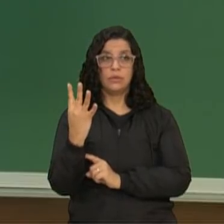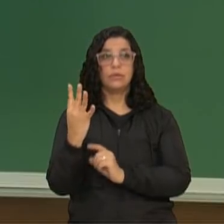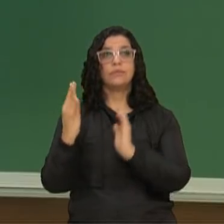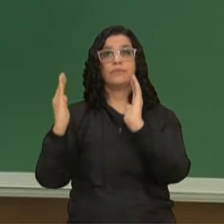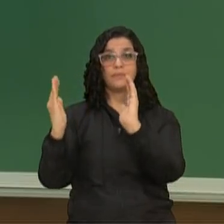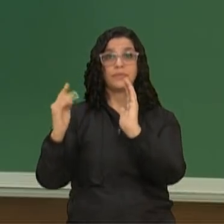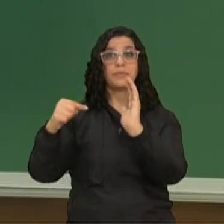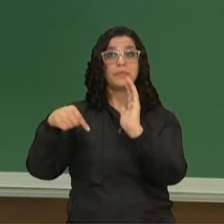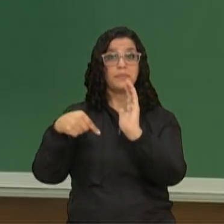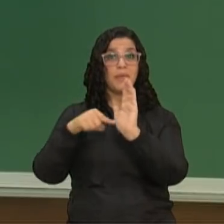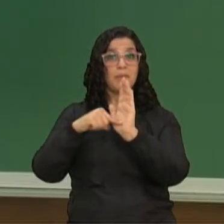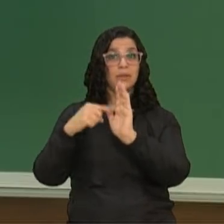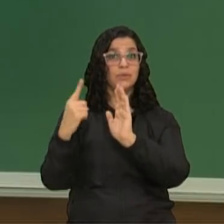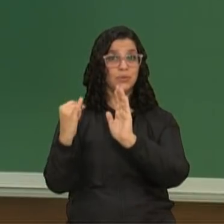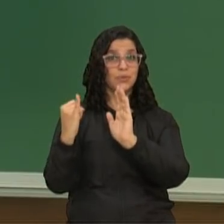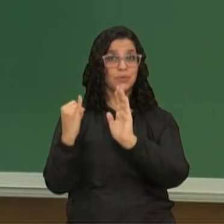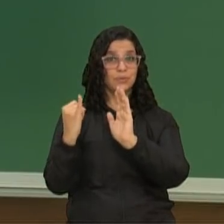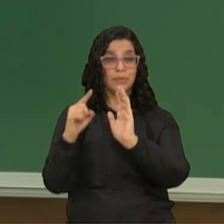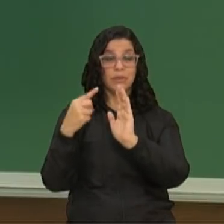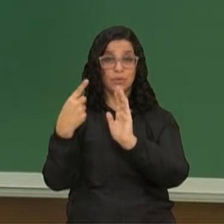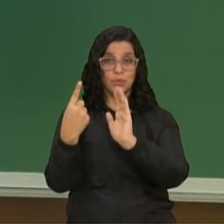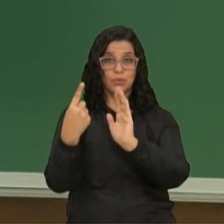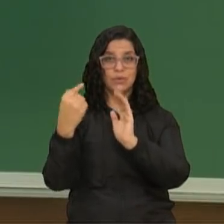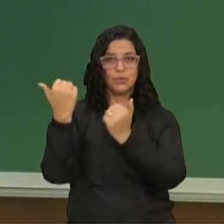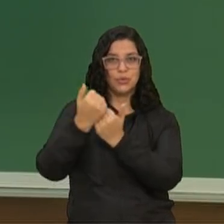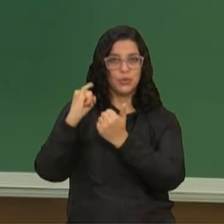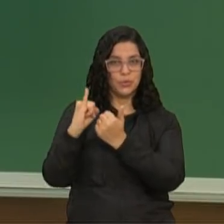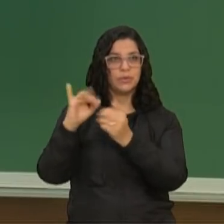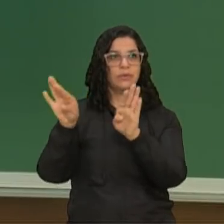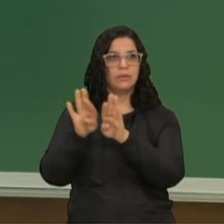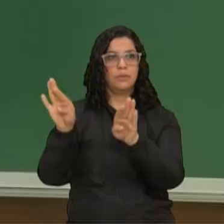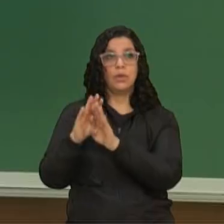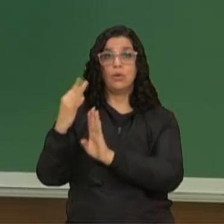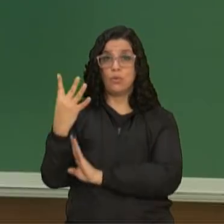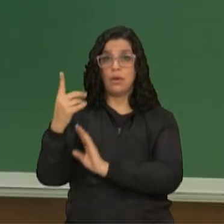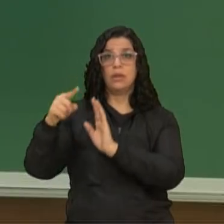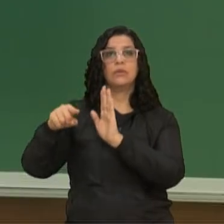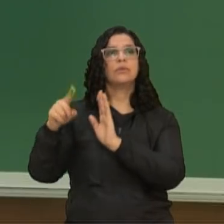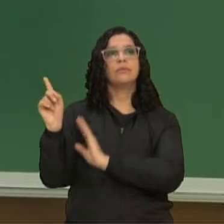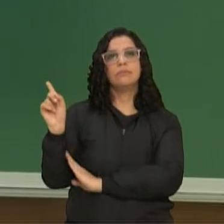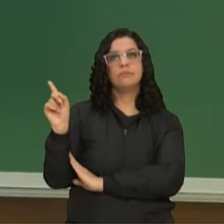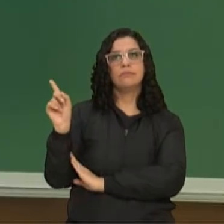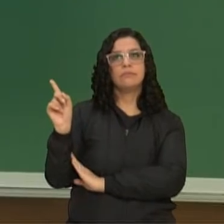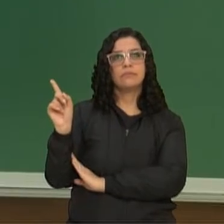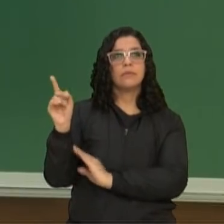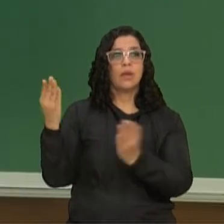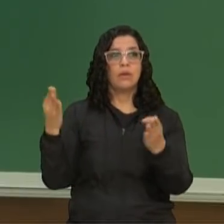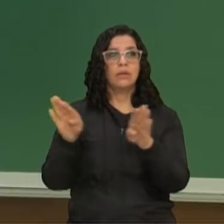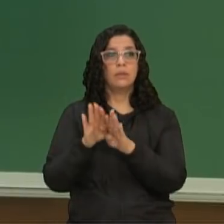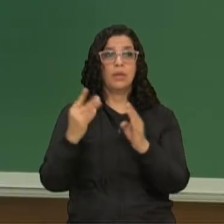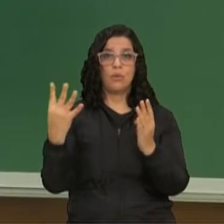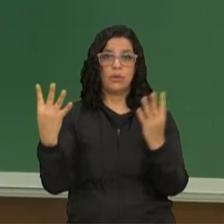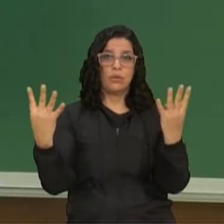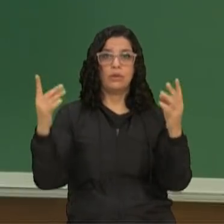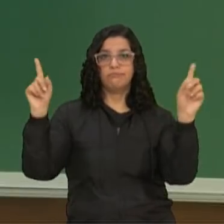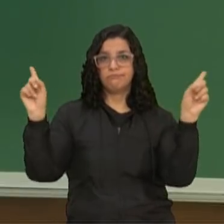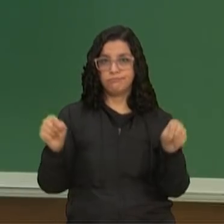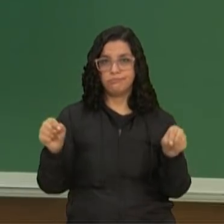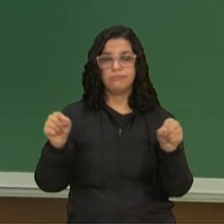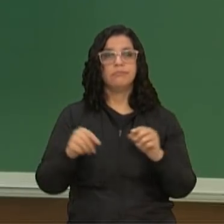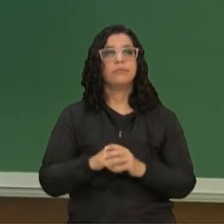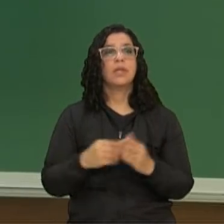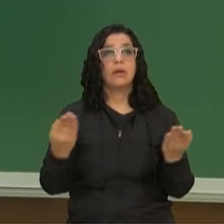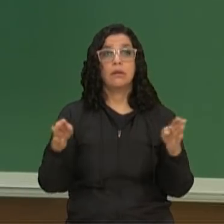ao quadrado, menos 1. 4 vezes menos 1, menos 4. Com 4, a gente vai poder